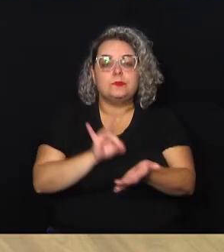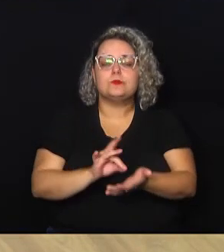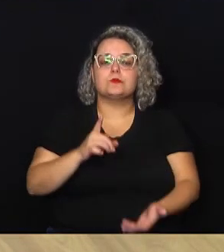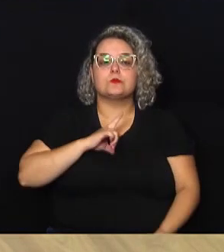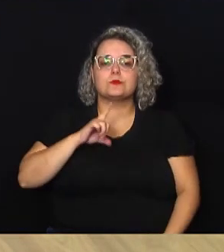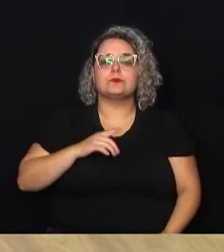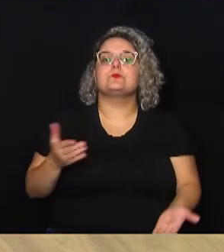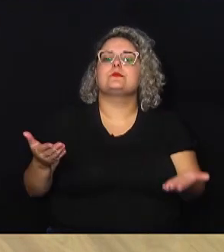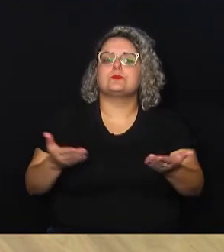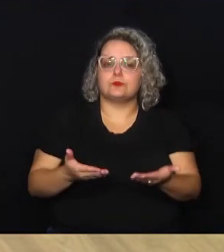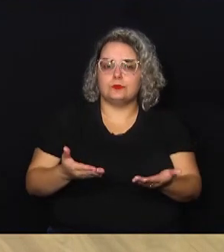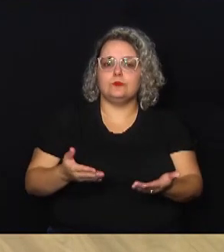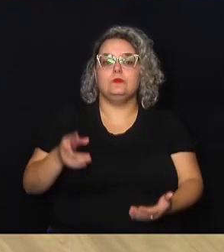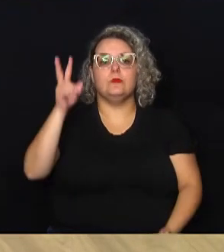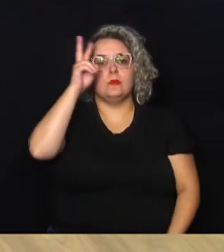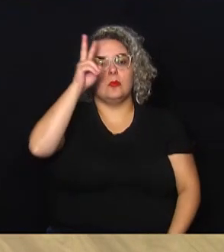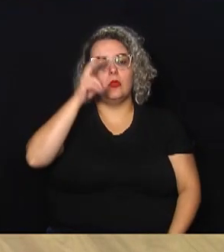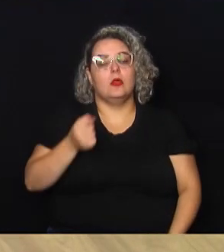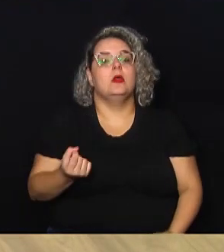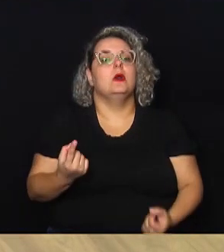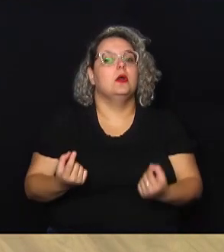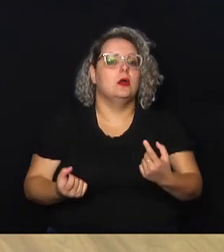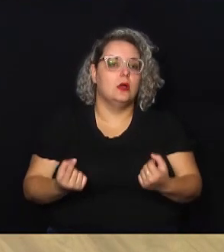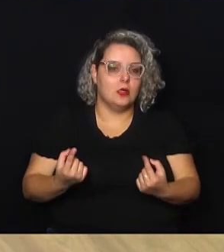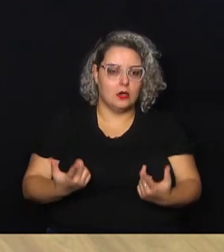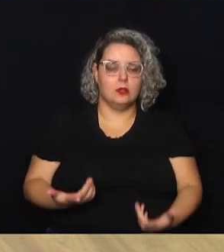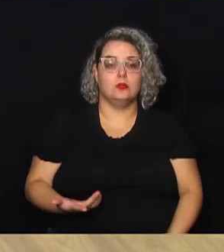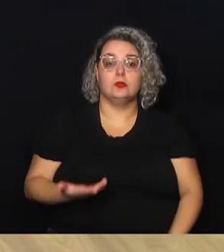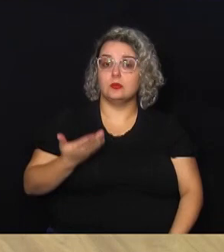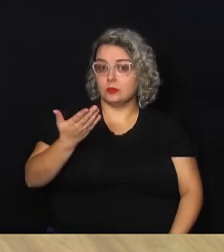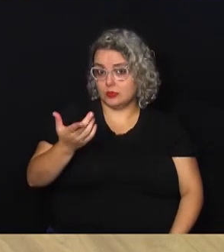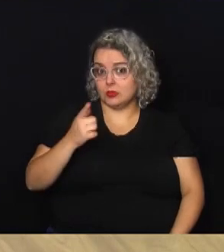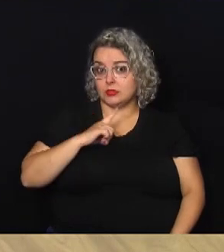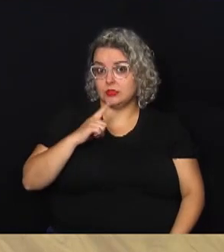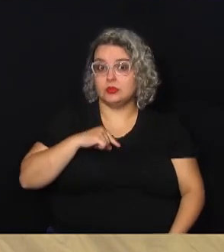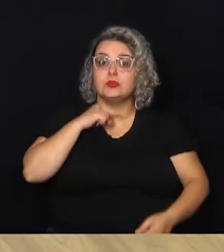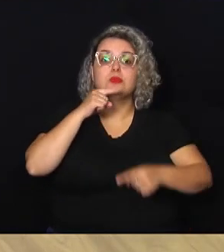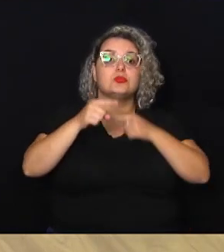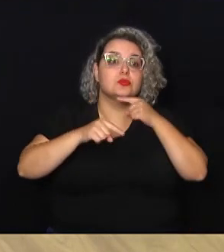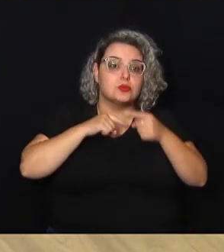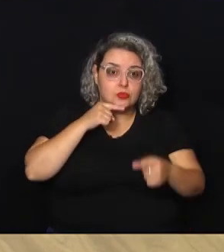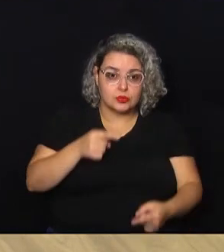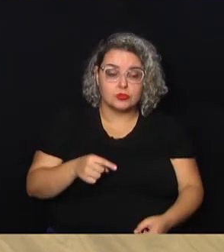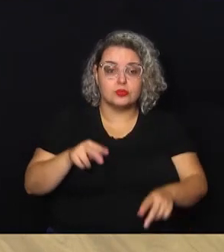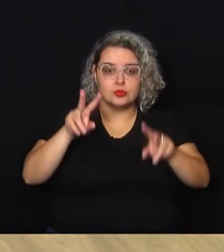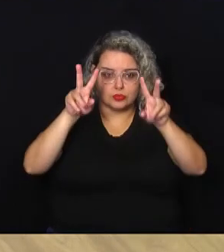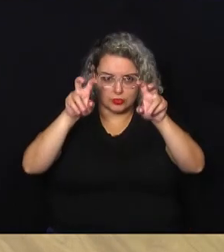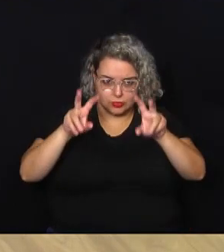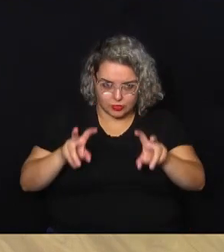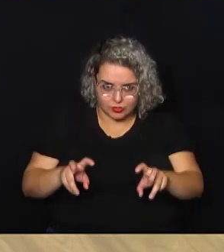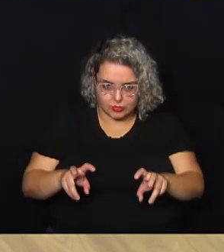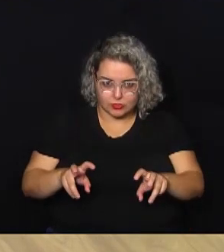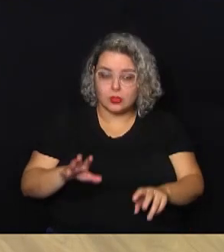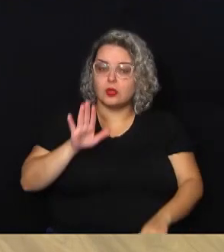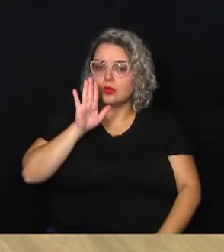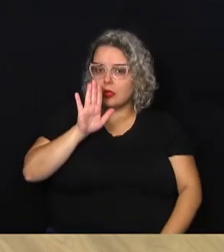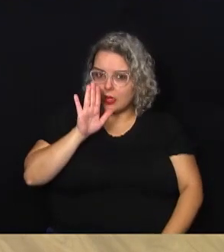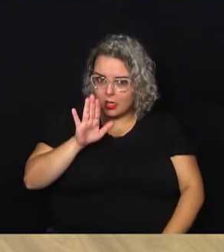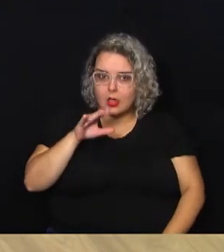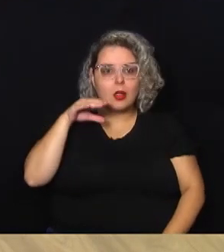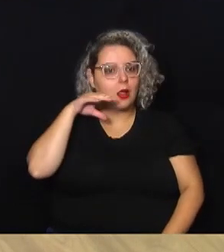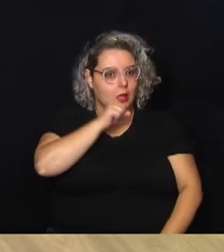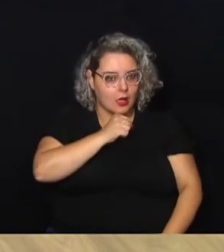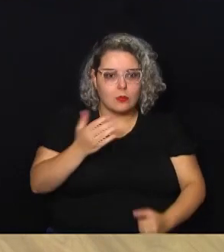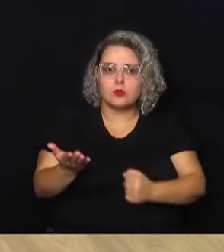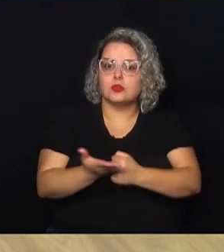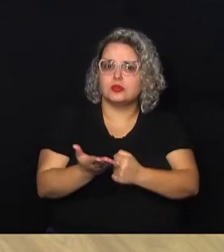hoje vamos relembrar alguns casos então você que tem alguma dúvida sobre este assunto não saia daí rápido